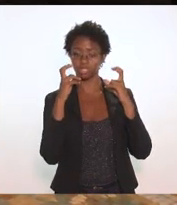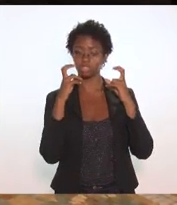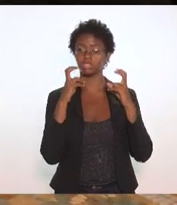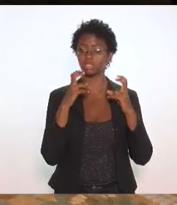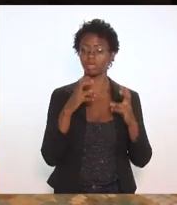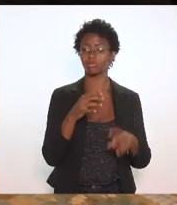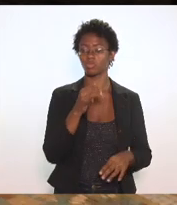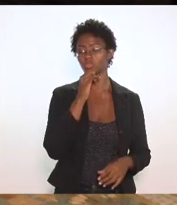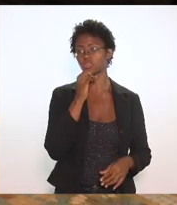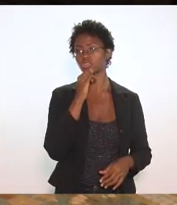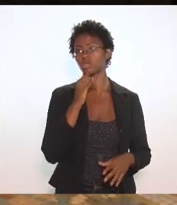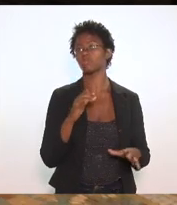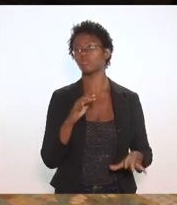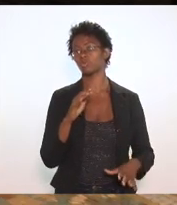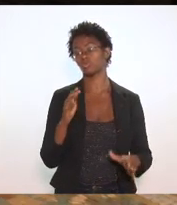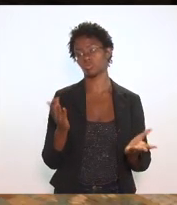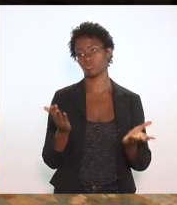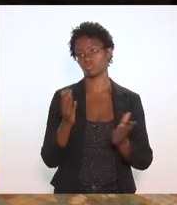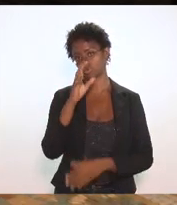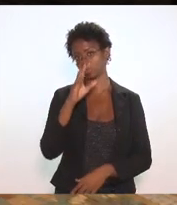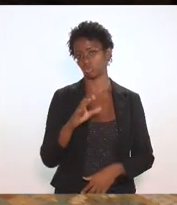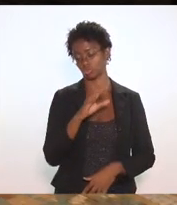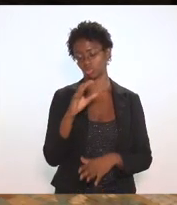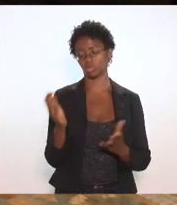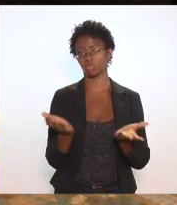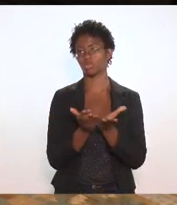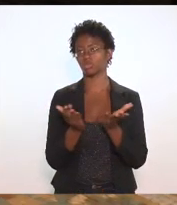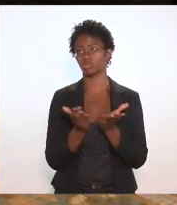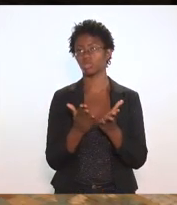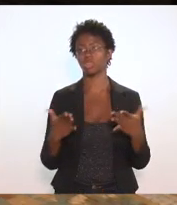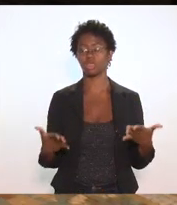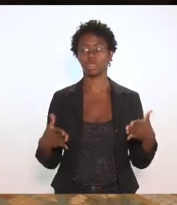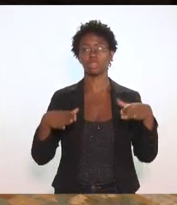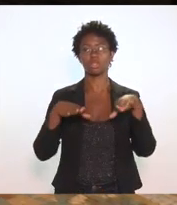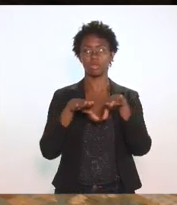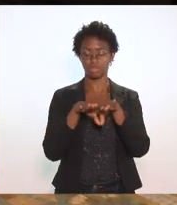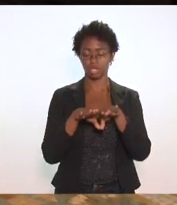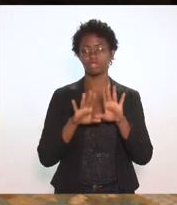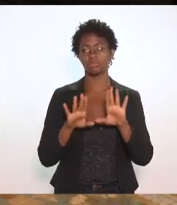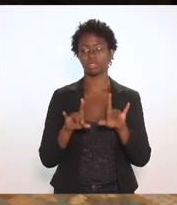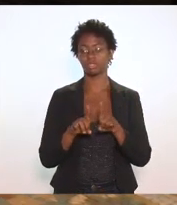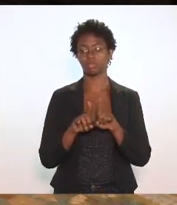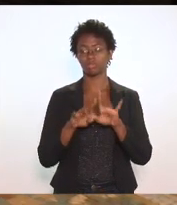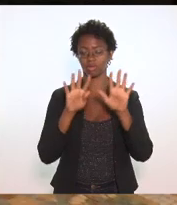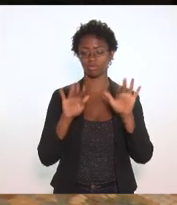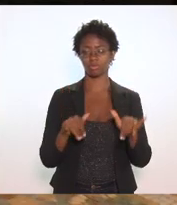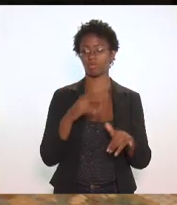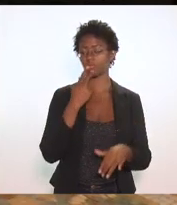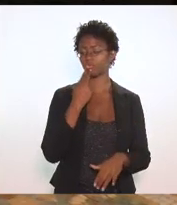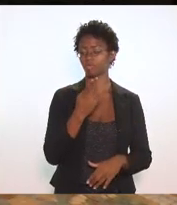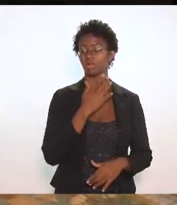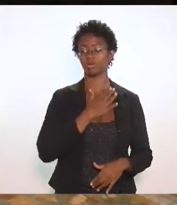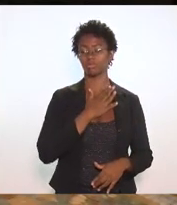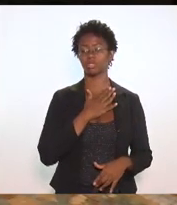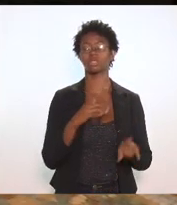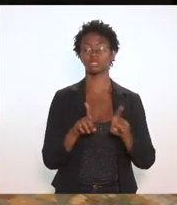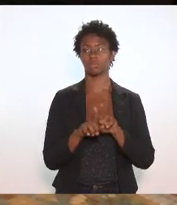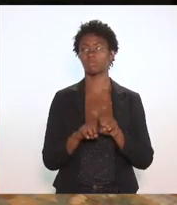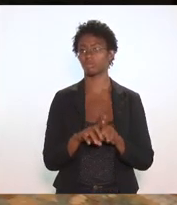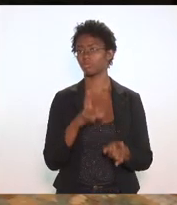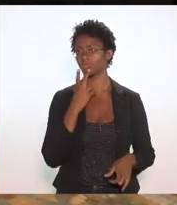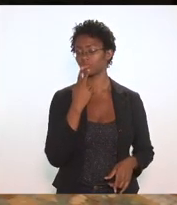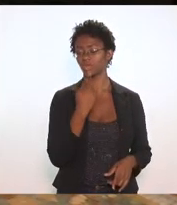mundo cristão é a igualdade e a tolerância. Mas eu queria encerrar minha fala, senhor presidente, também trazendo